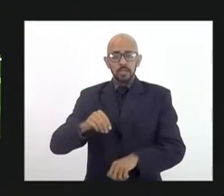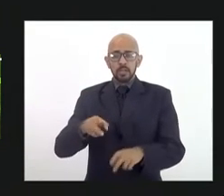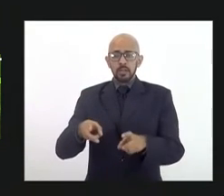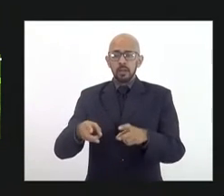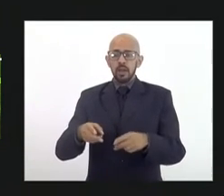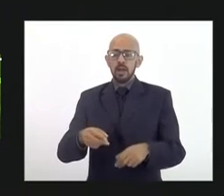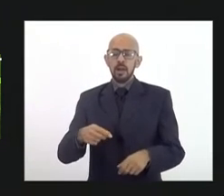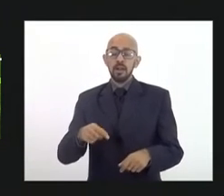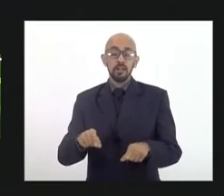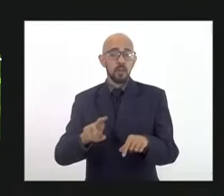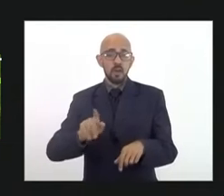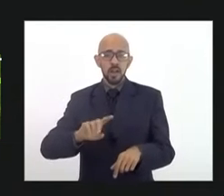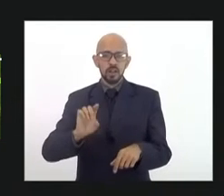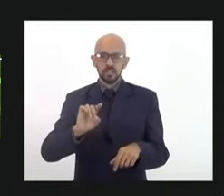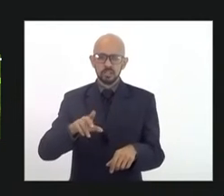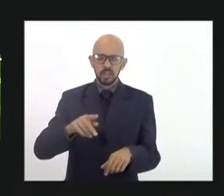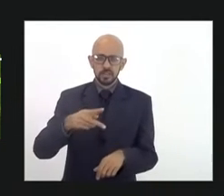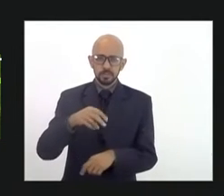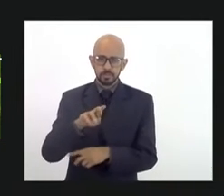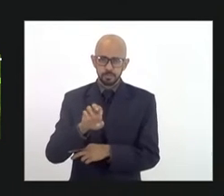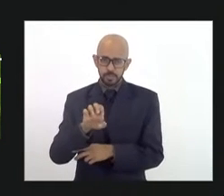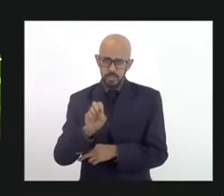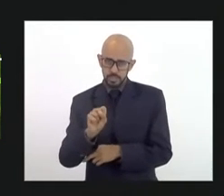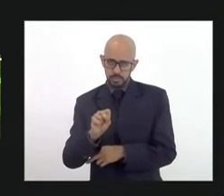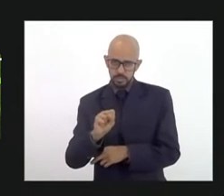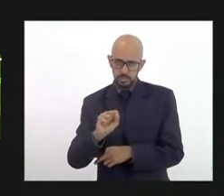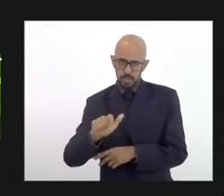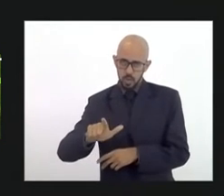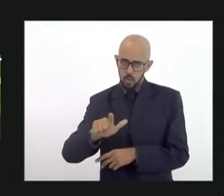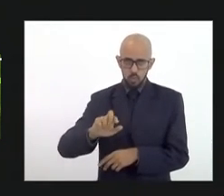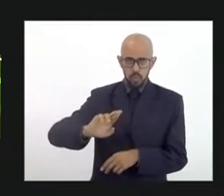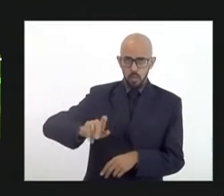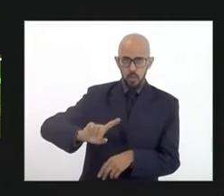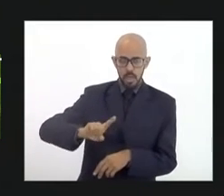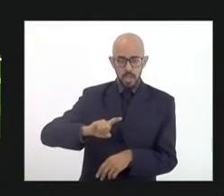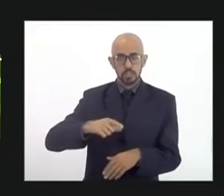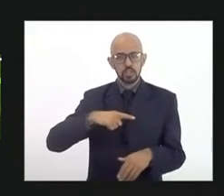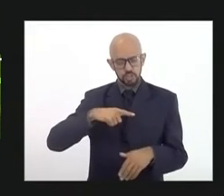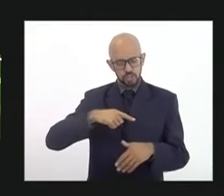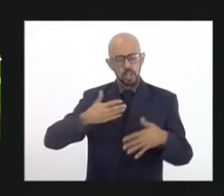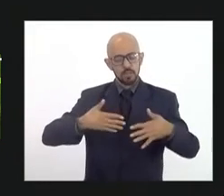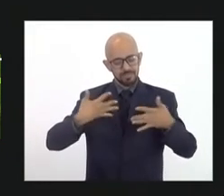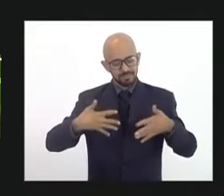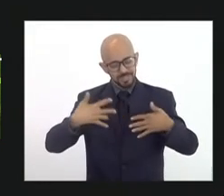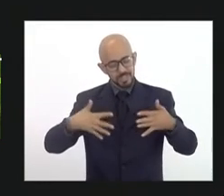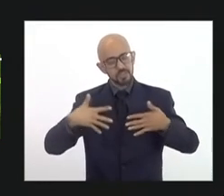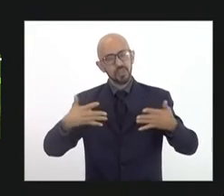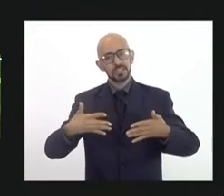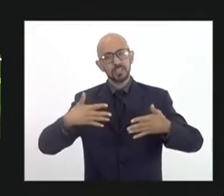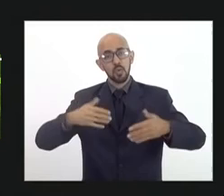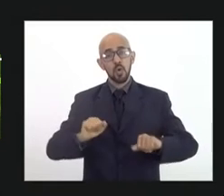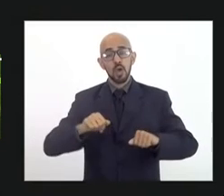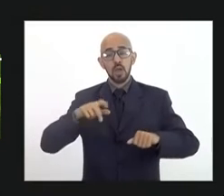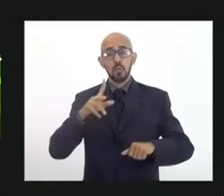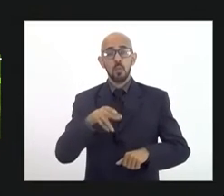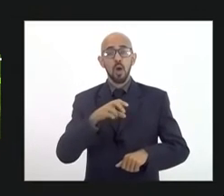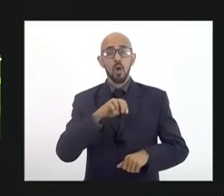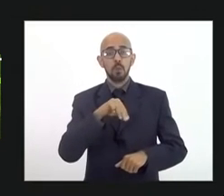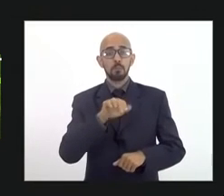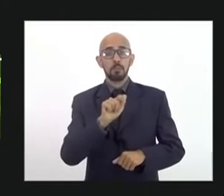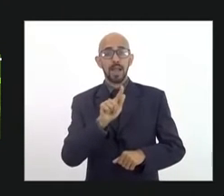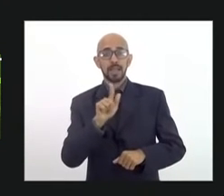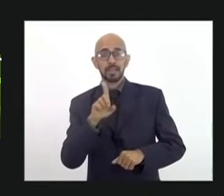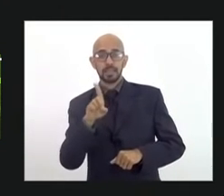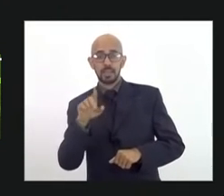só do pré-sal, como também da exploração dos campos maduros, nos animam. E a gente não pode, como muito bem colocou a Magda,